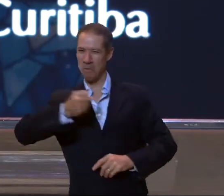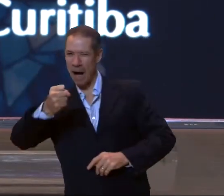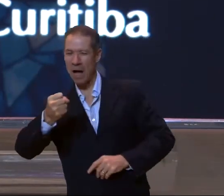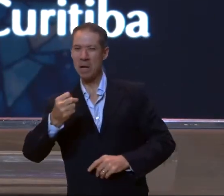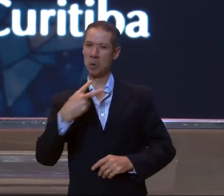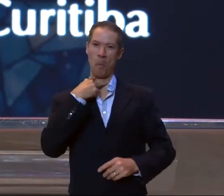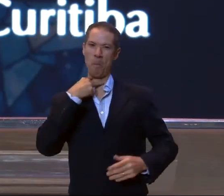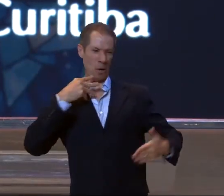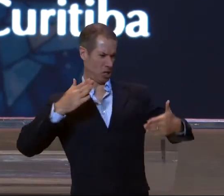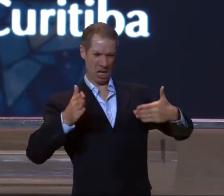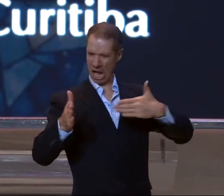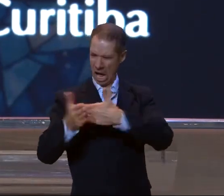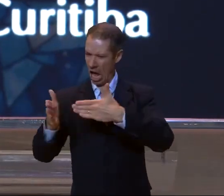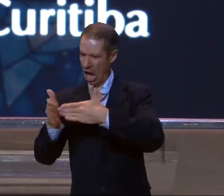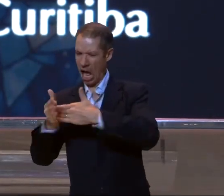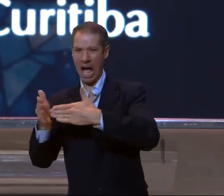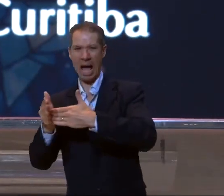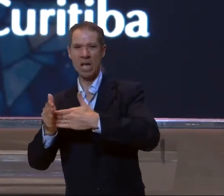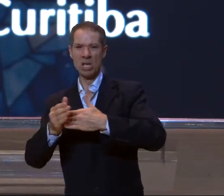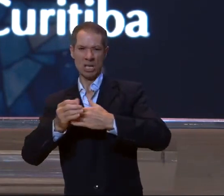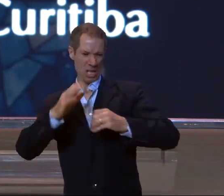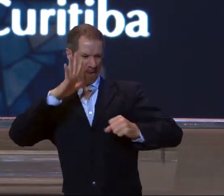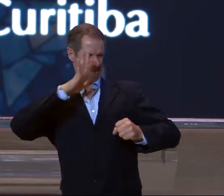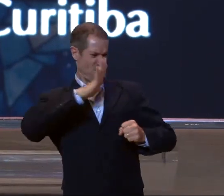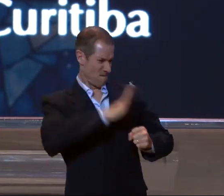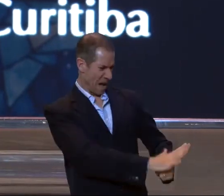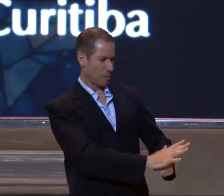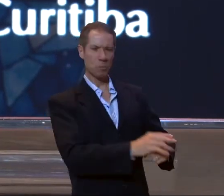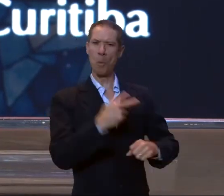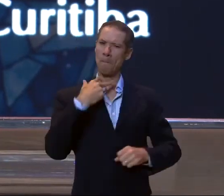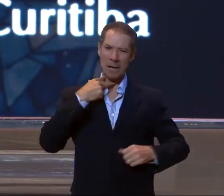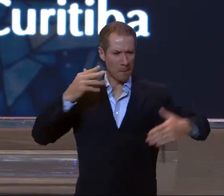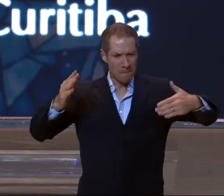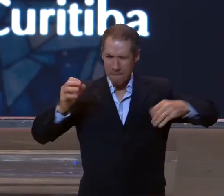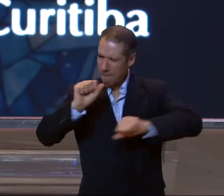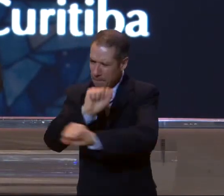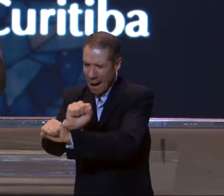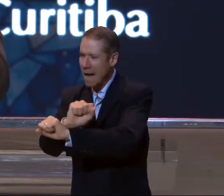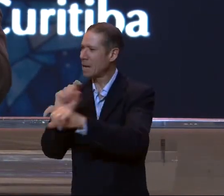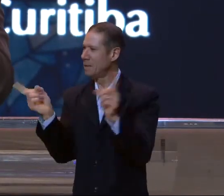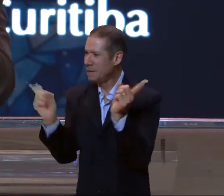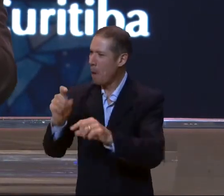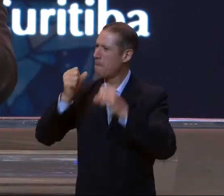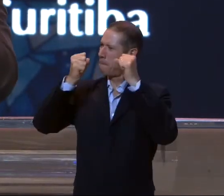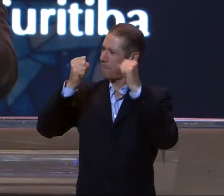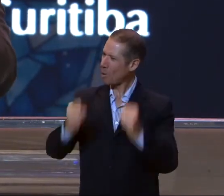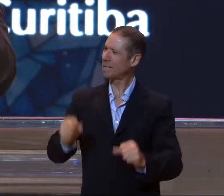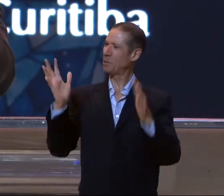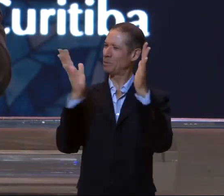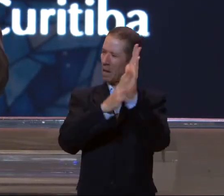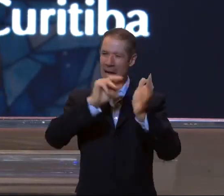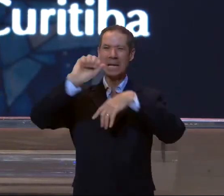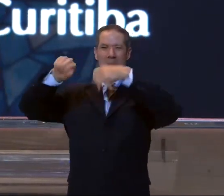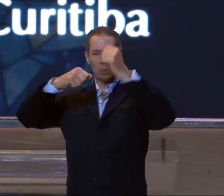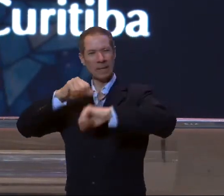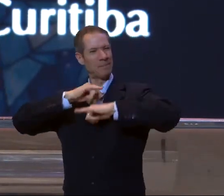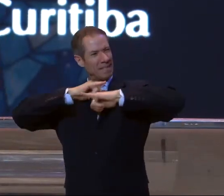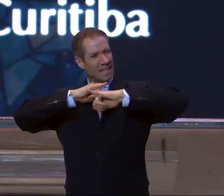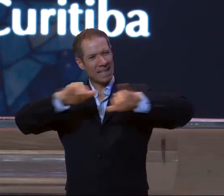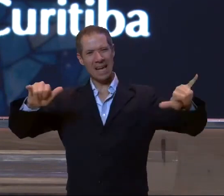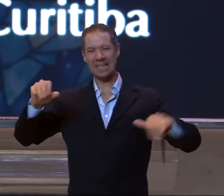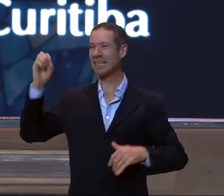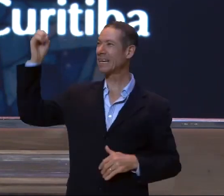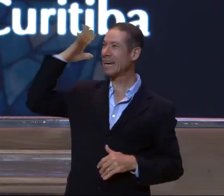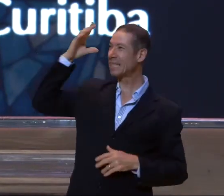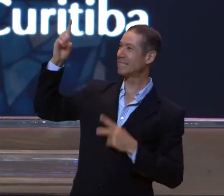não pode ser impedido, ele não pode ser abafado, ele não para, ele é poderoso, aleluia. Hoje eu vim declarar que a graça de